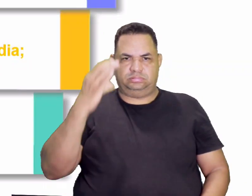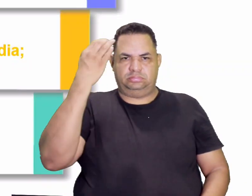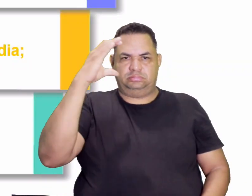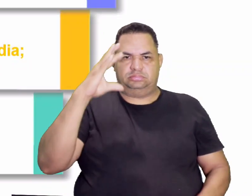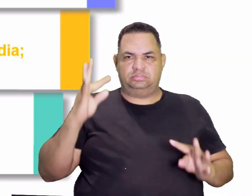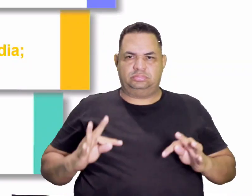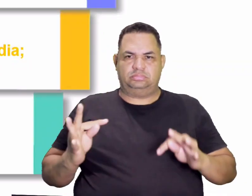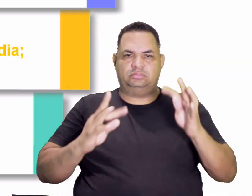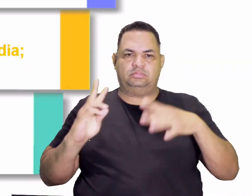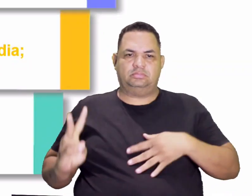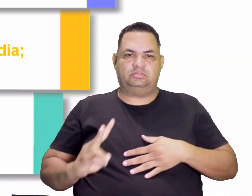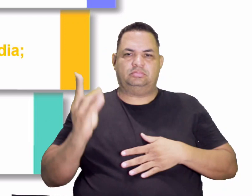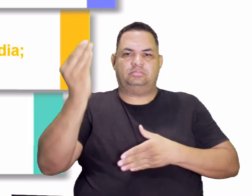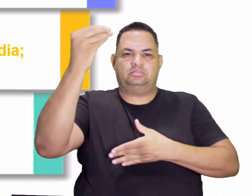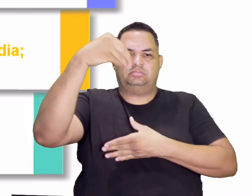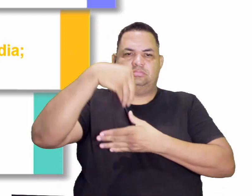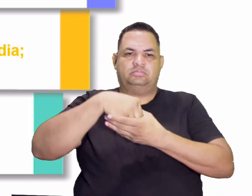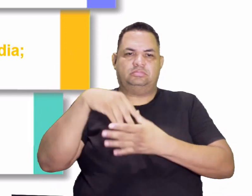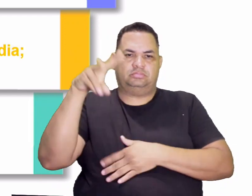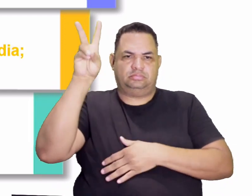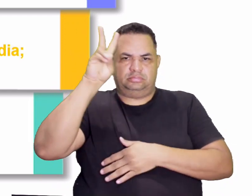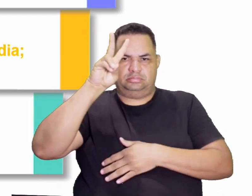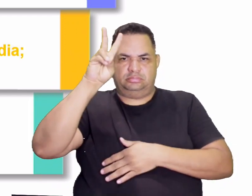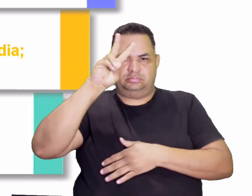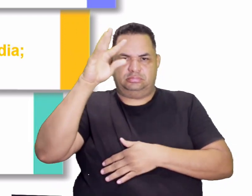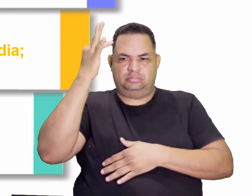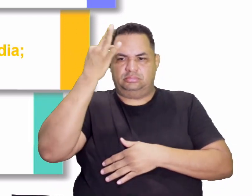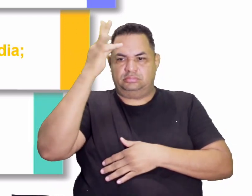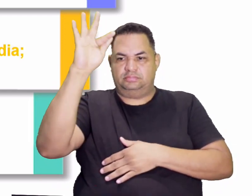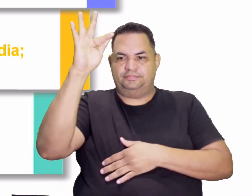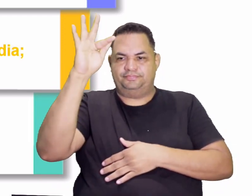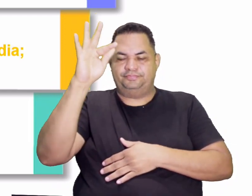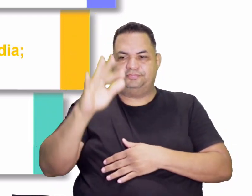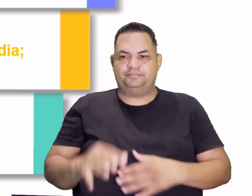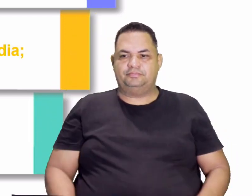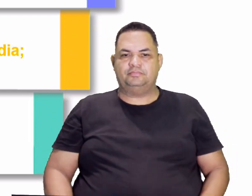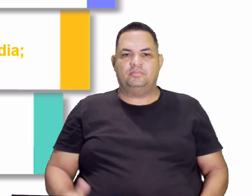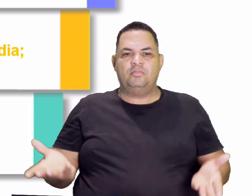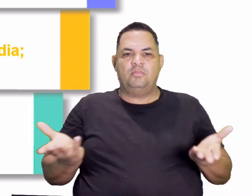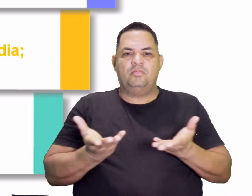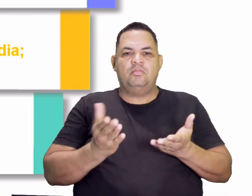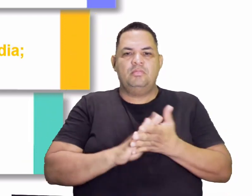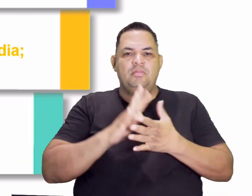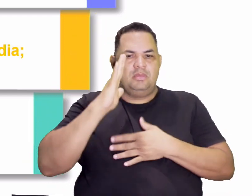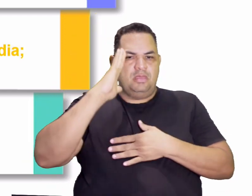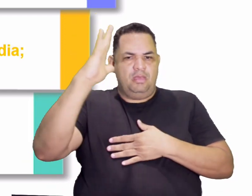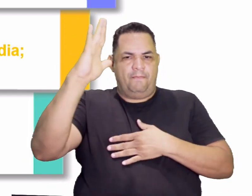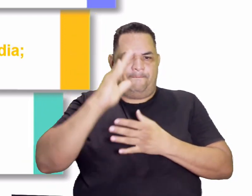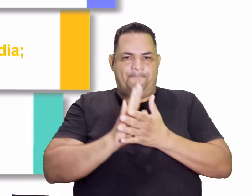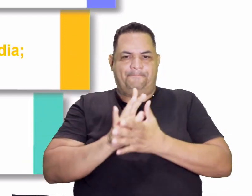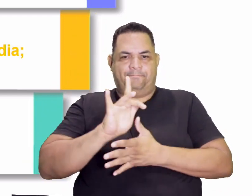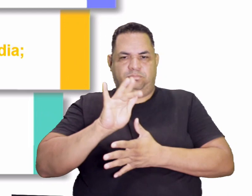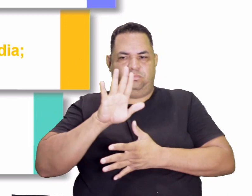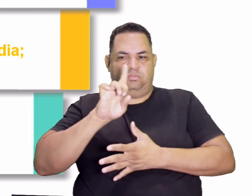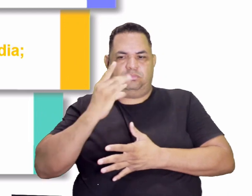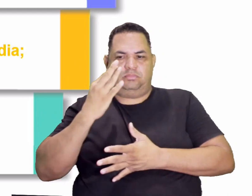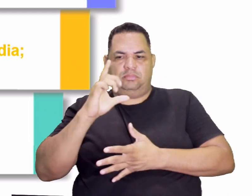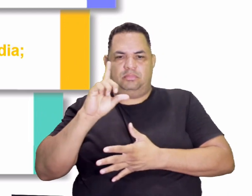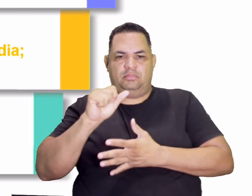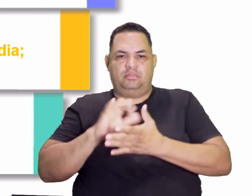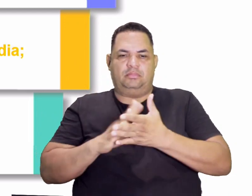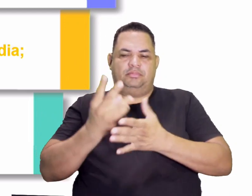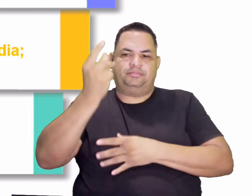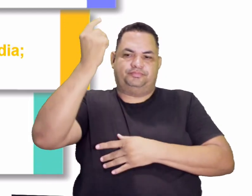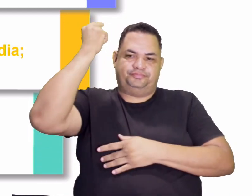Ciência, tecnologia e valores na história da filosofia, olha aí. Agora vamos ver, teoria geocêntrica na